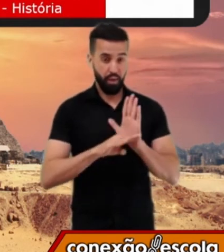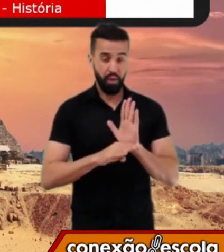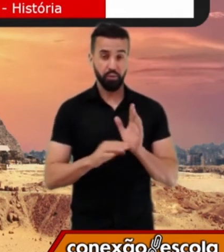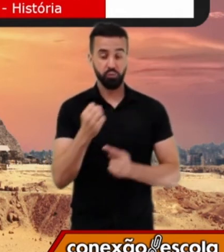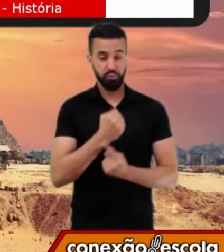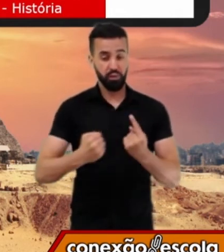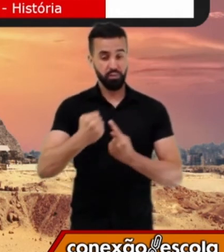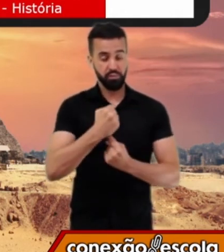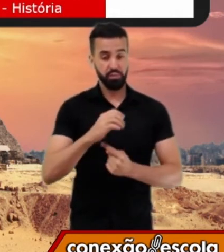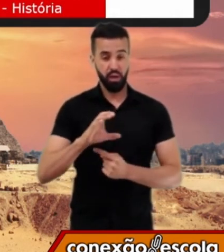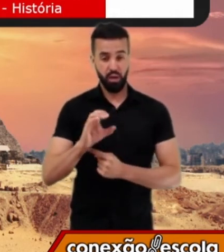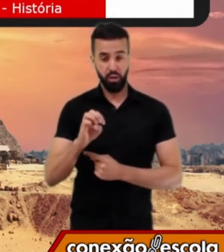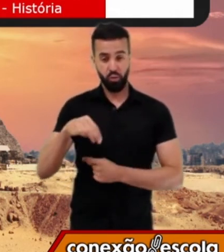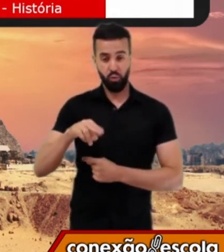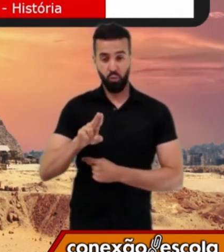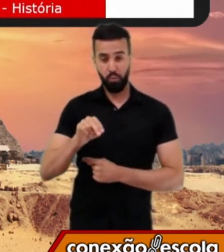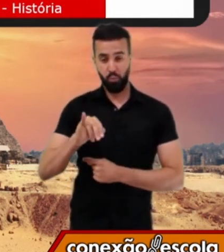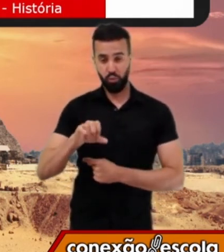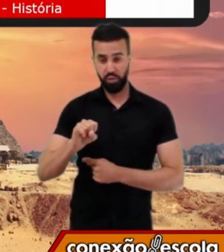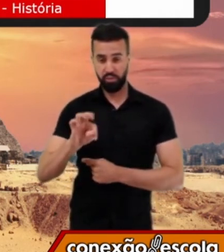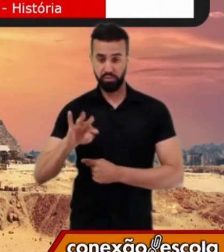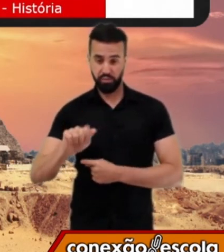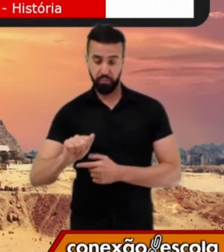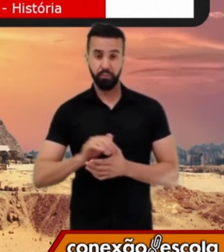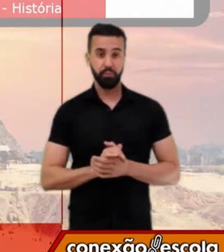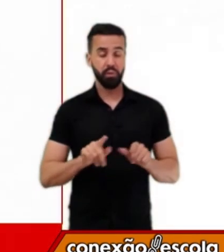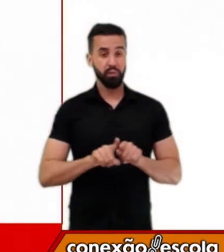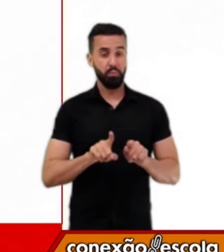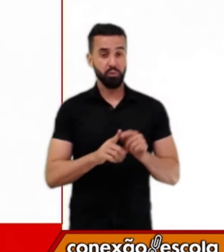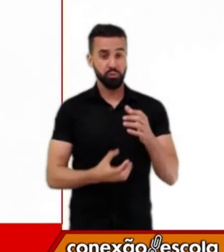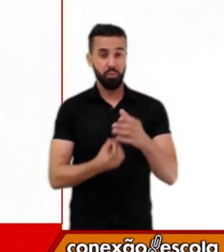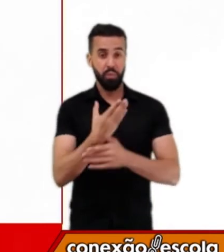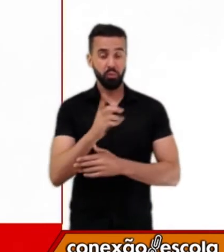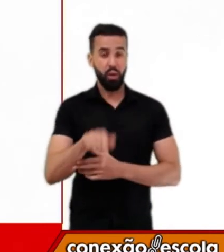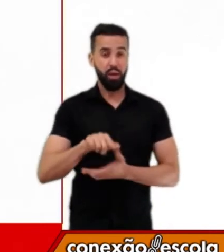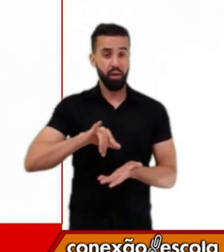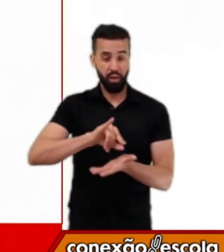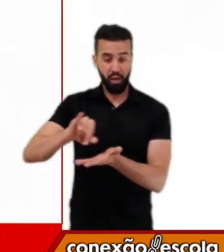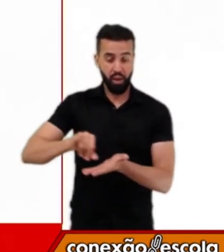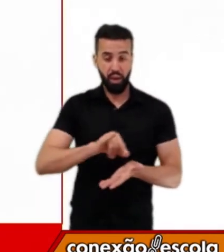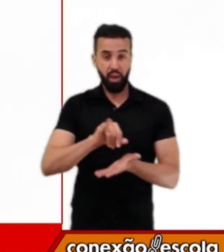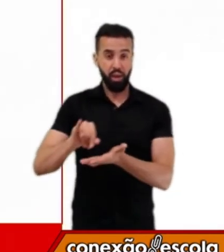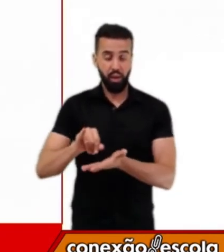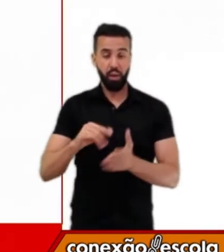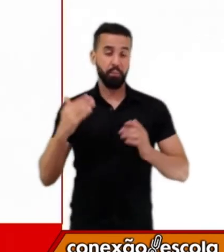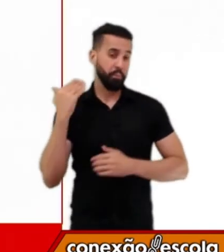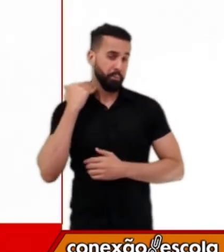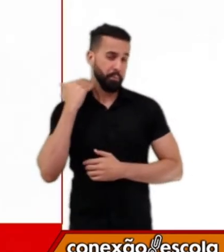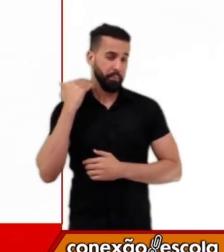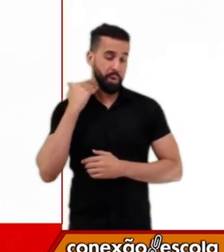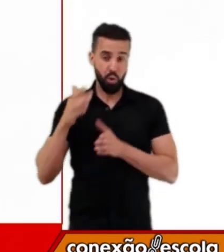comunistas, e nós também temos o surgimento do capitalismo financeiro, que são grandes bancos controlando